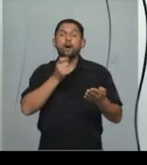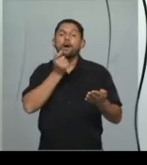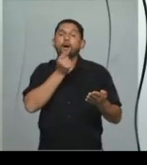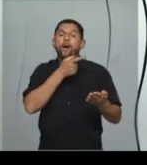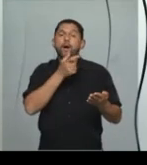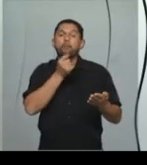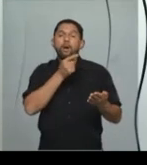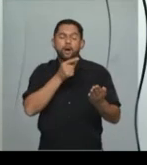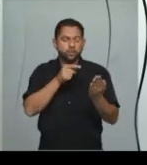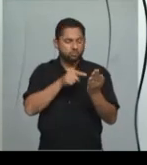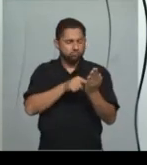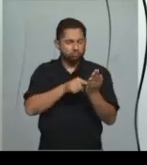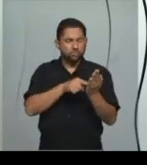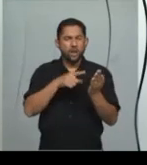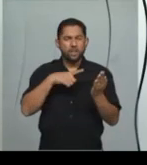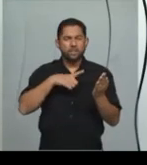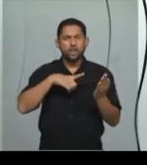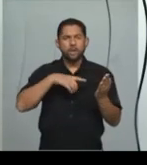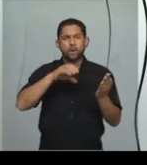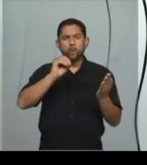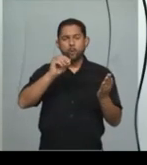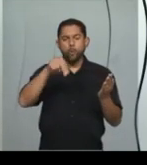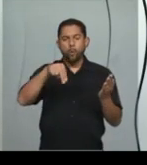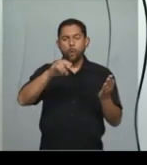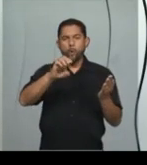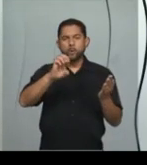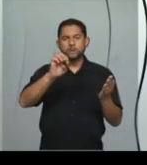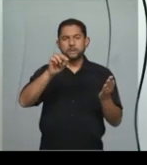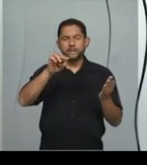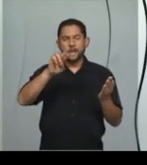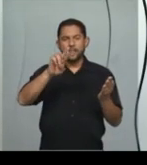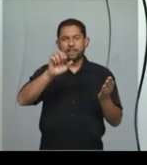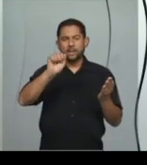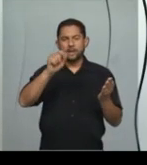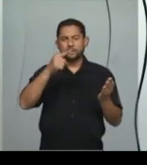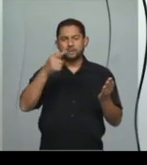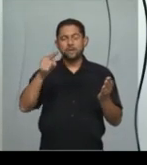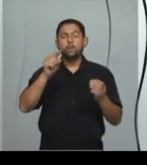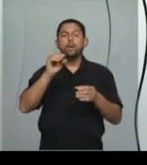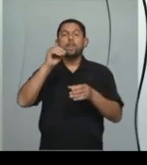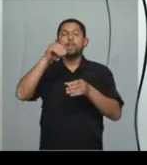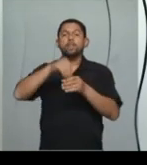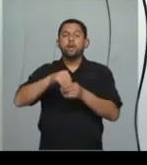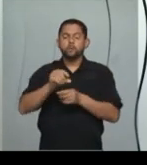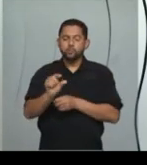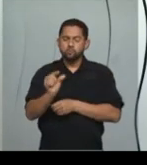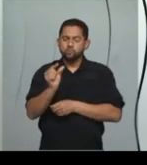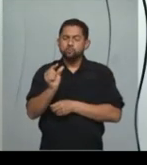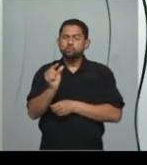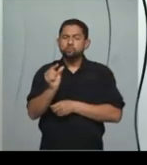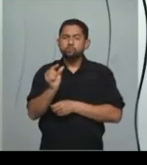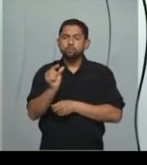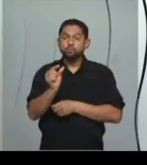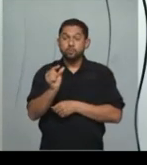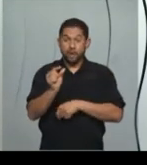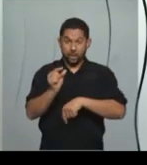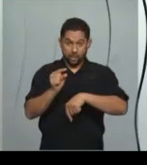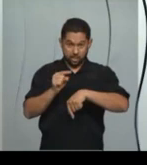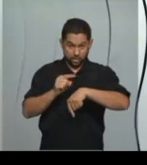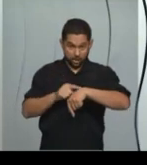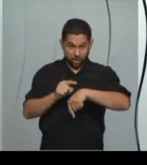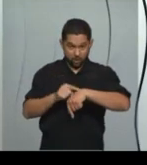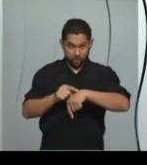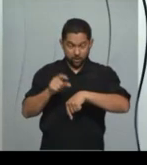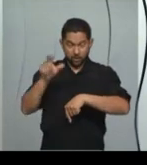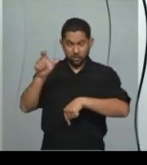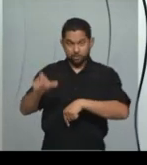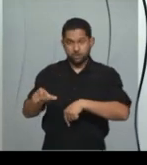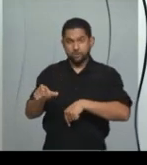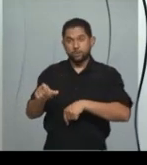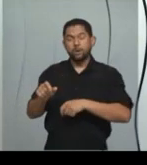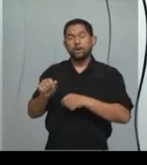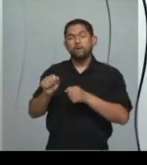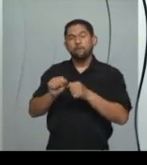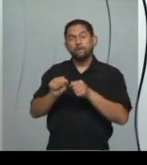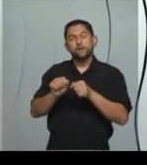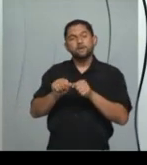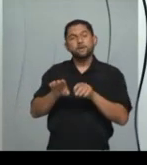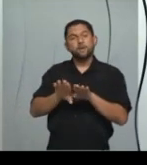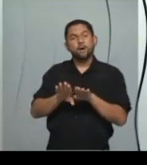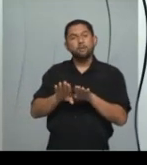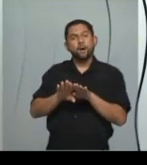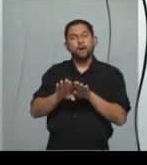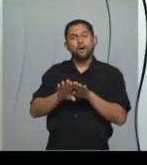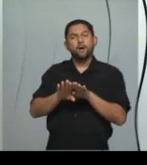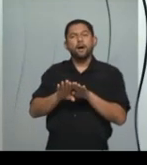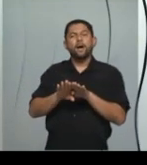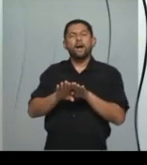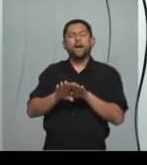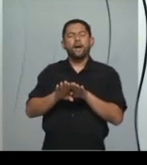a concentração do composto ativo dentro de um comprimido. Quando uma pessoa passa, por exemplo, pelo teste do bafômetro,